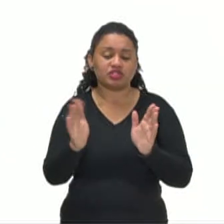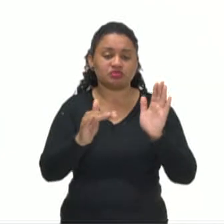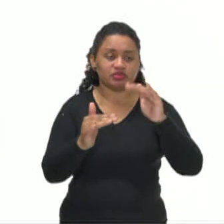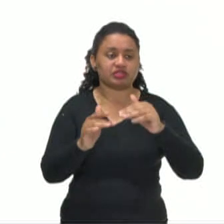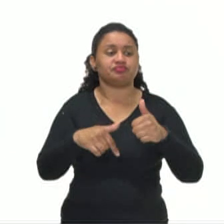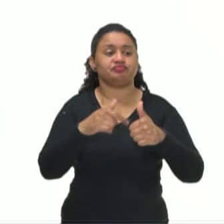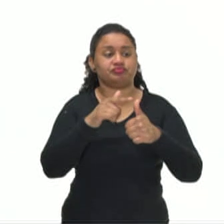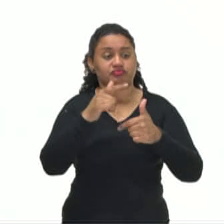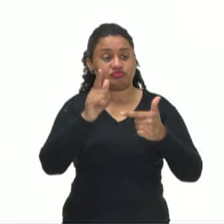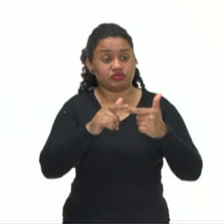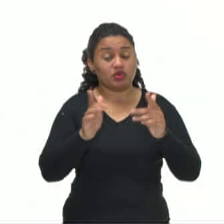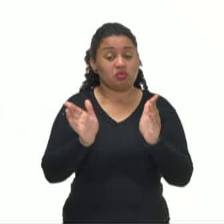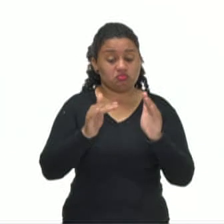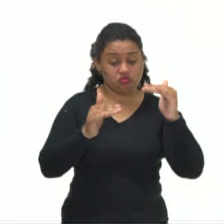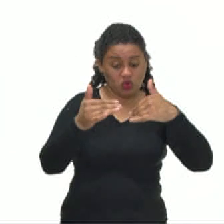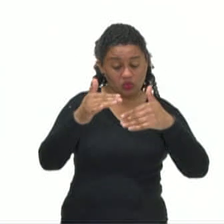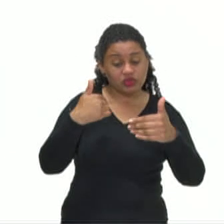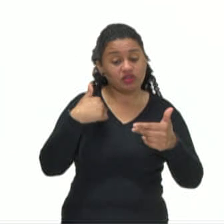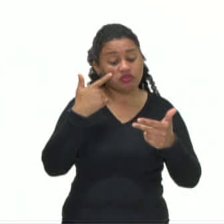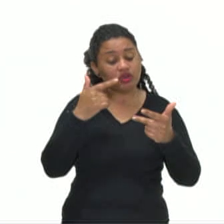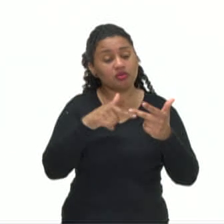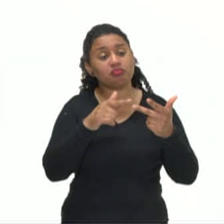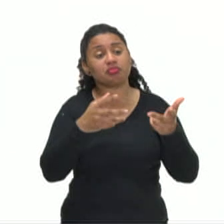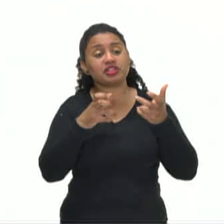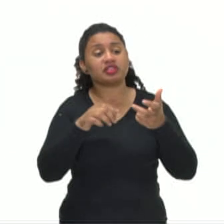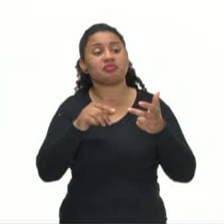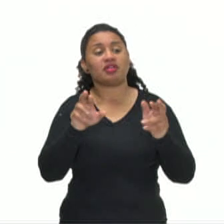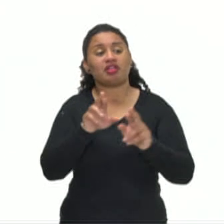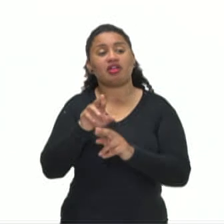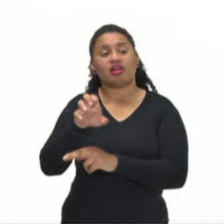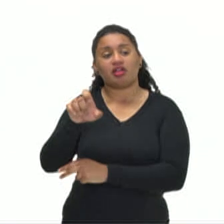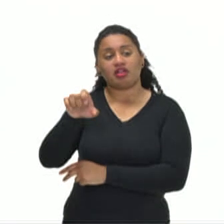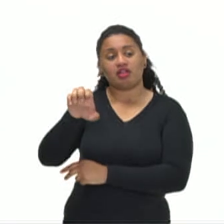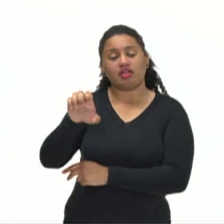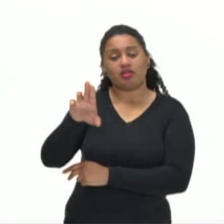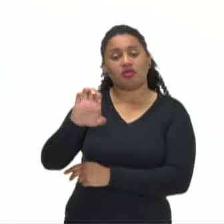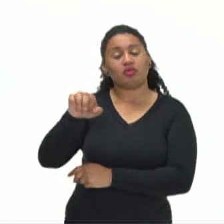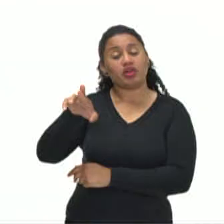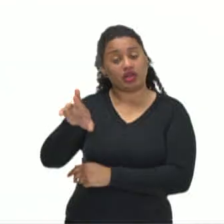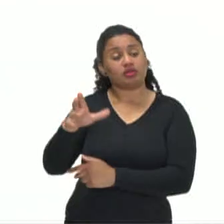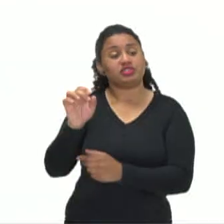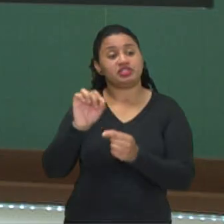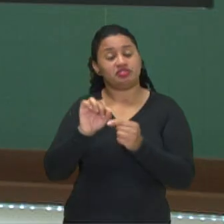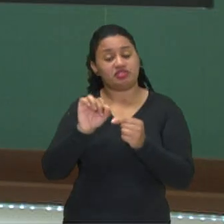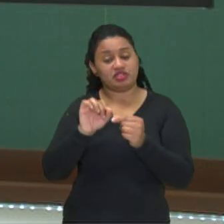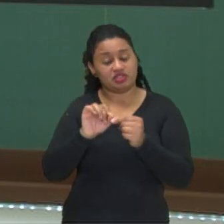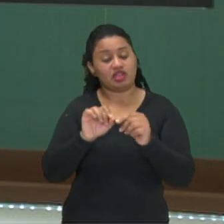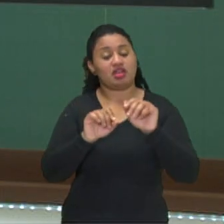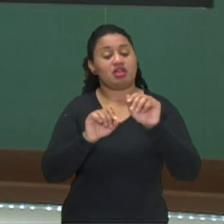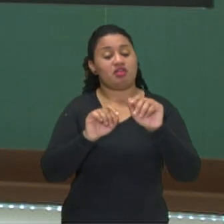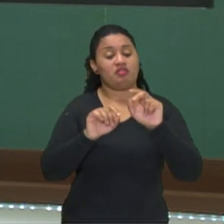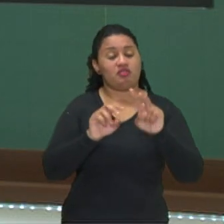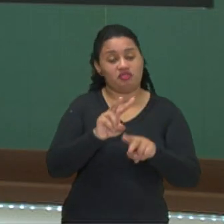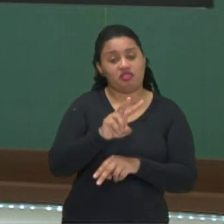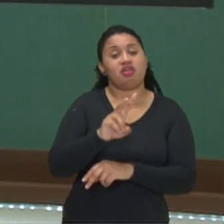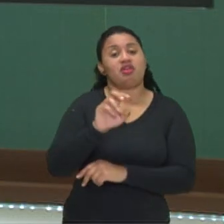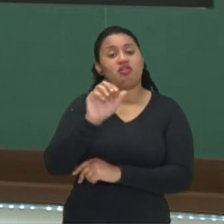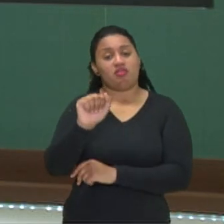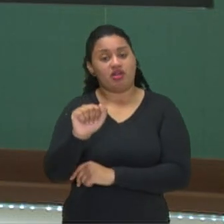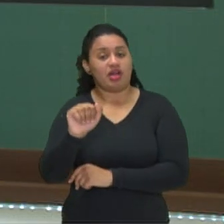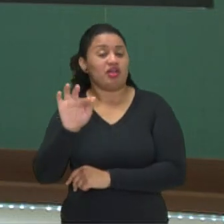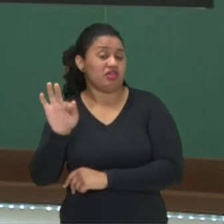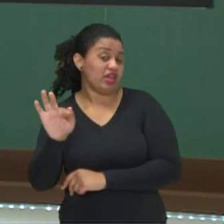Vão montar esse poliedro, daí vão verificar a relação de Euler. Para verificar a relação de Euler, a gente tem que conhecer o número de vértices, número de arestas e